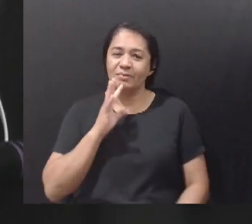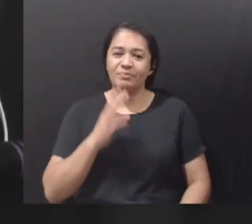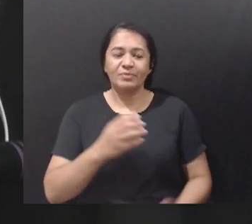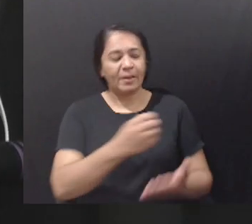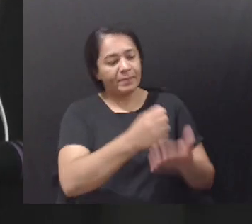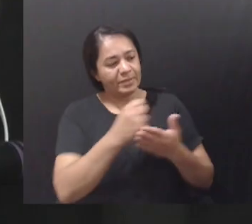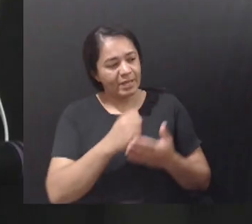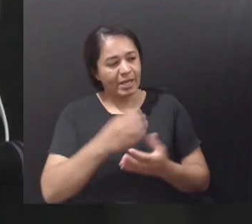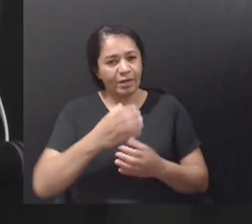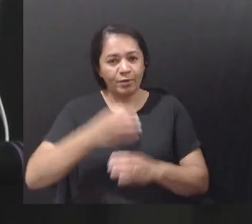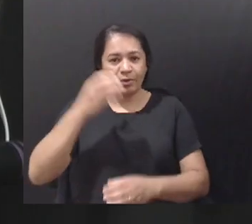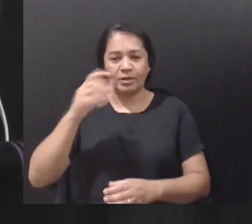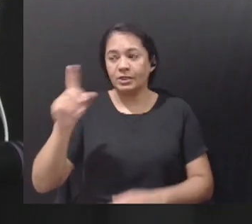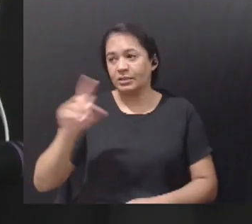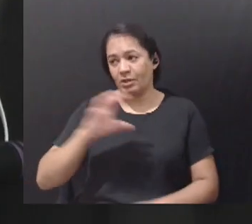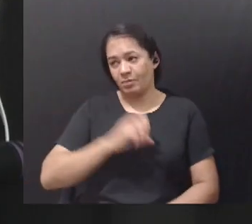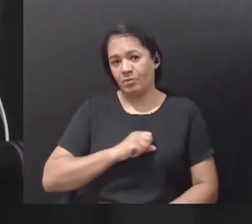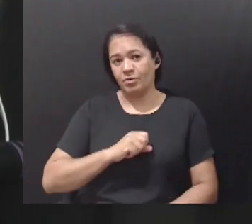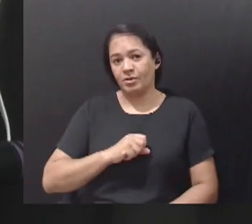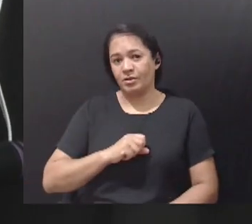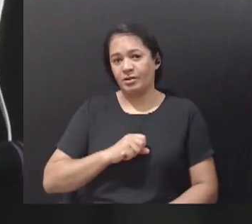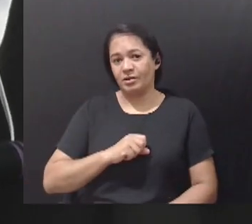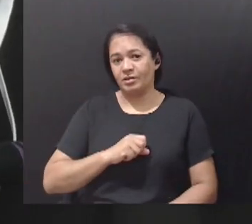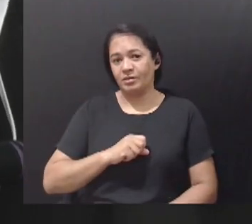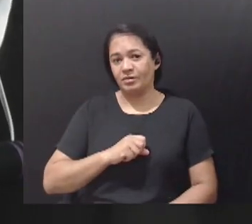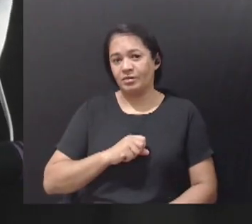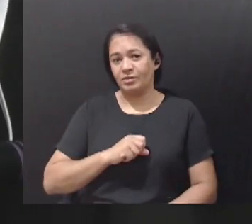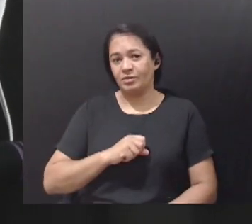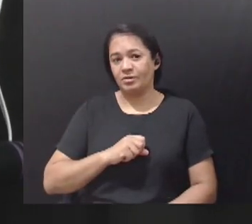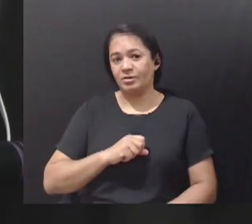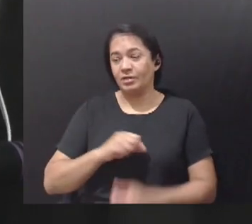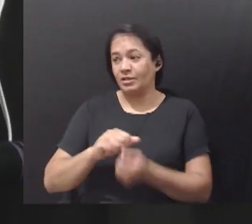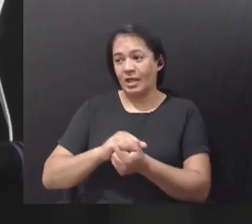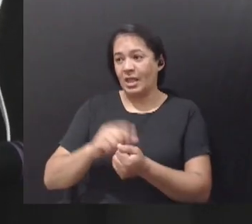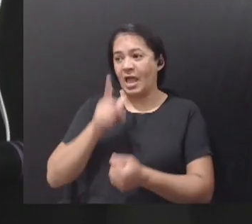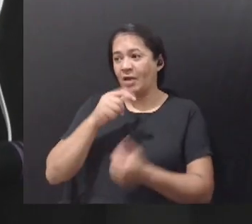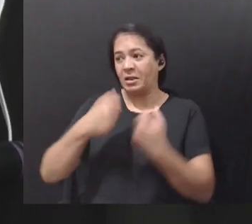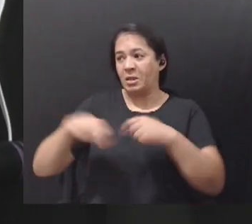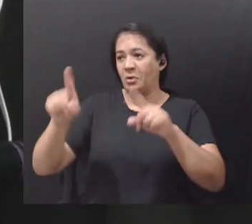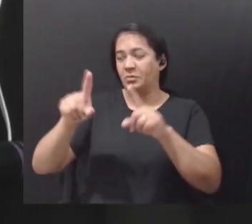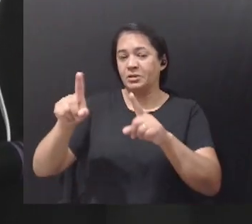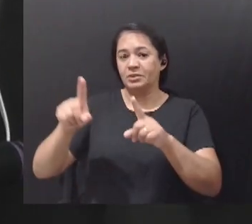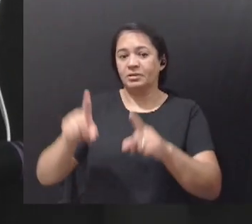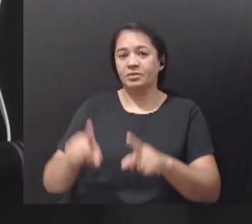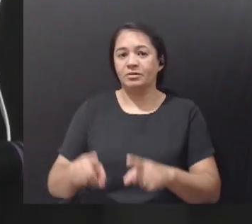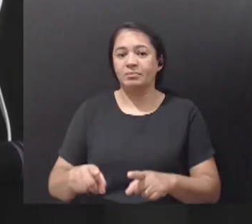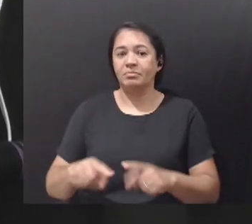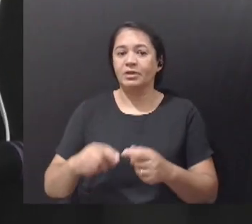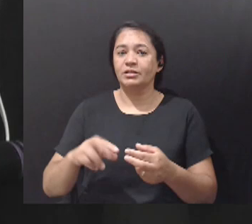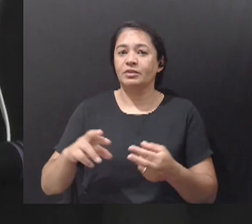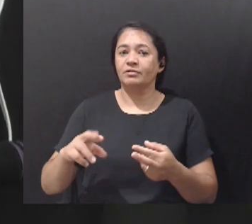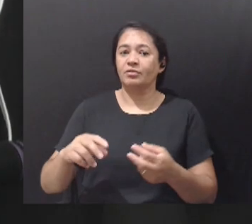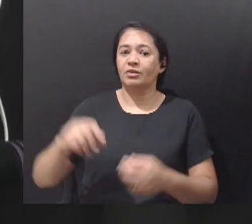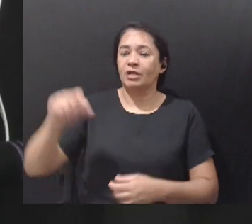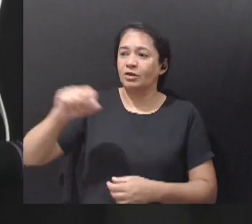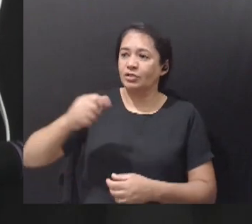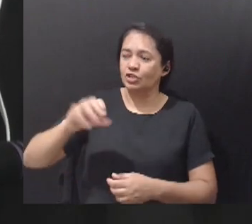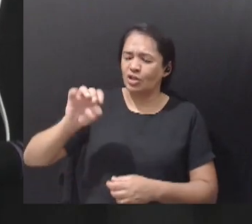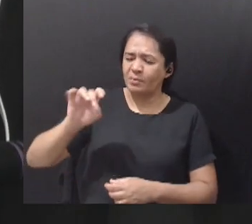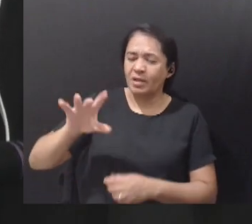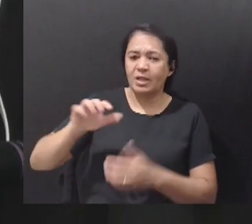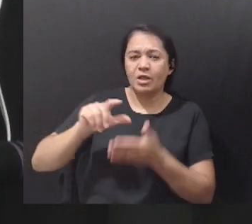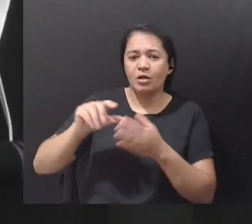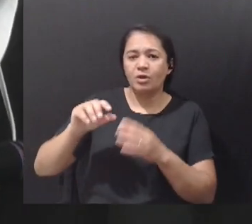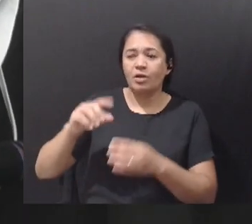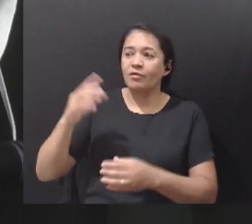não, amor, eu vou gastar nada de água, porque também não adianta você gastar um monte de água para limpar, Sim. mas eu vou botar uma gotinha de água para tirar o restinho, eu levo para minha casa,